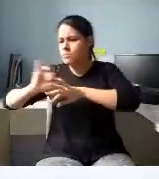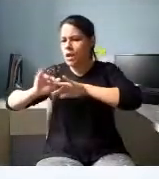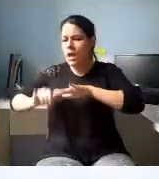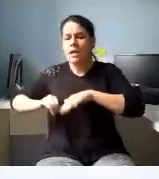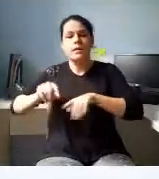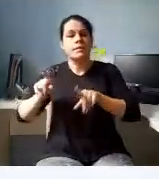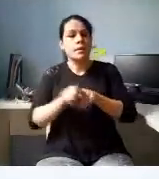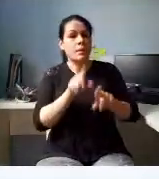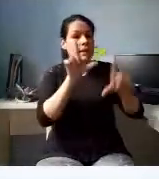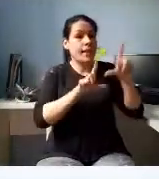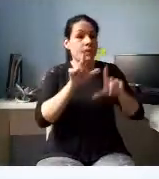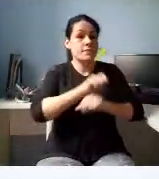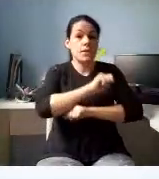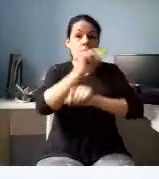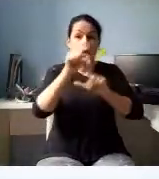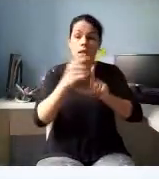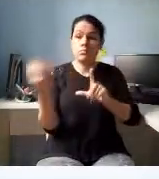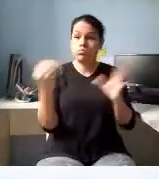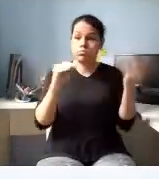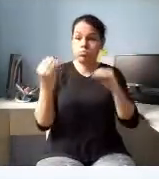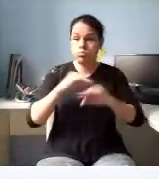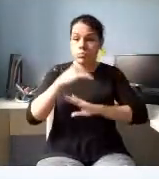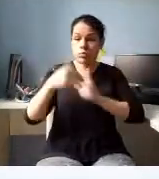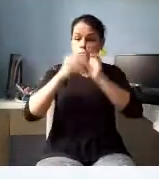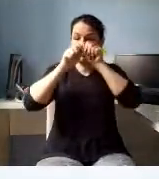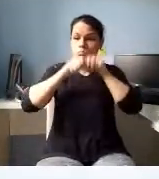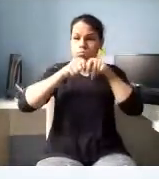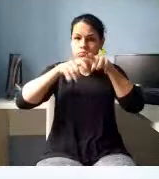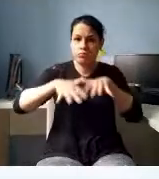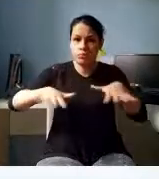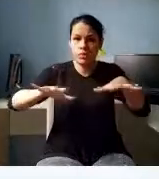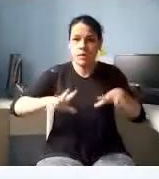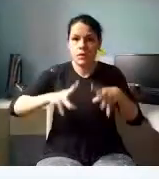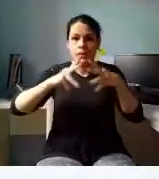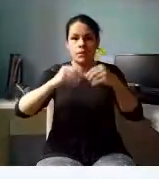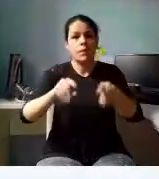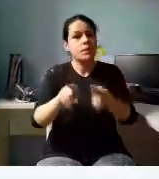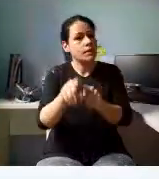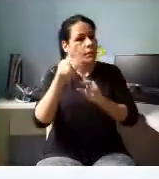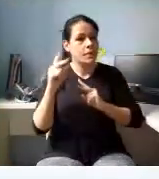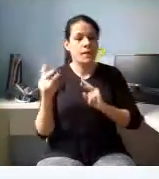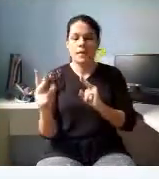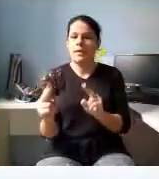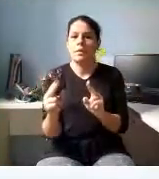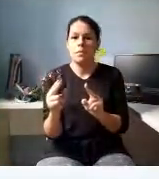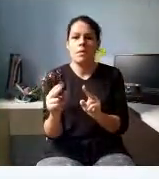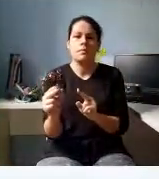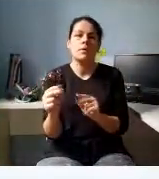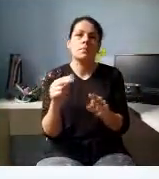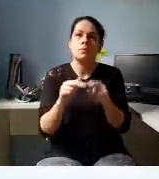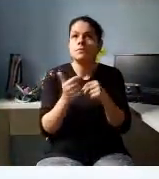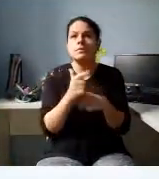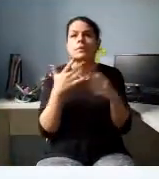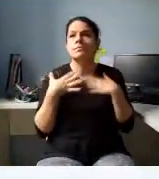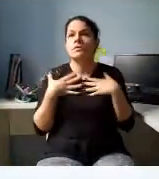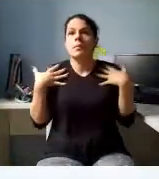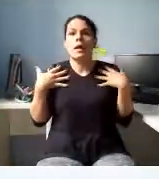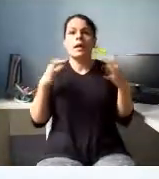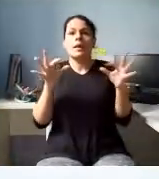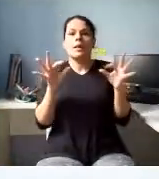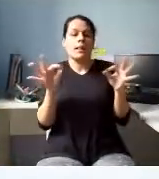alguém, obviamente, coloca isso na imprensa para que a imprensa possa divulgar. E, da mesma forma, não surpreende que Eduardo